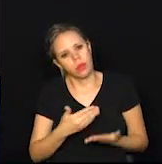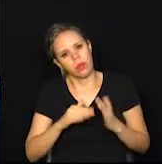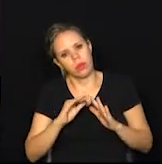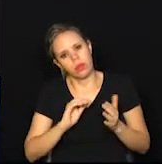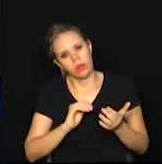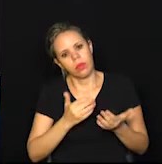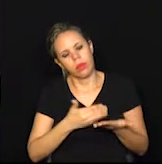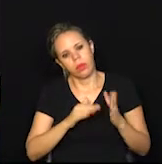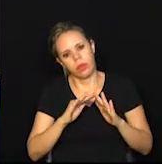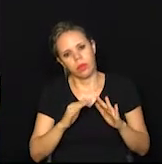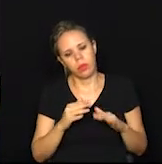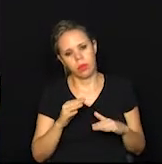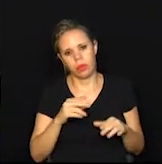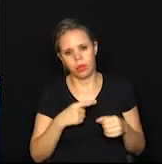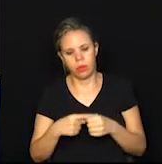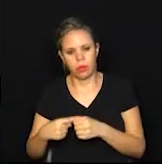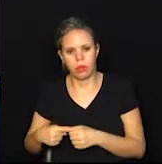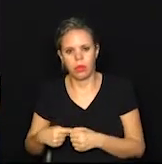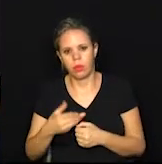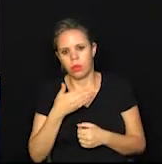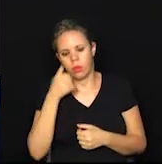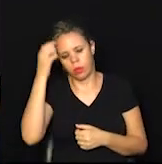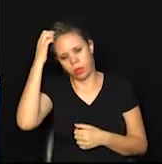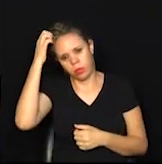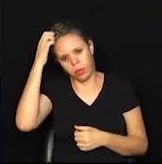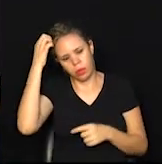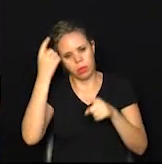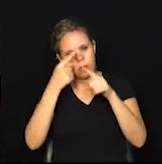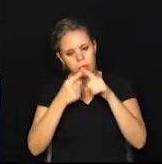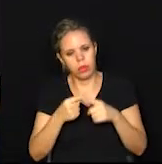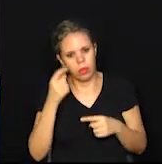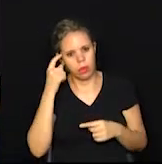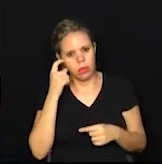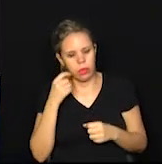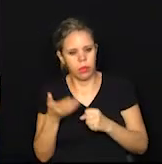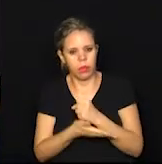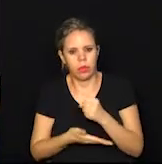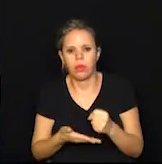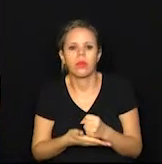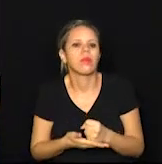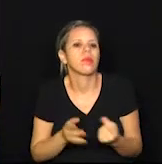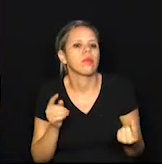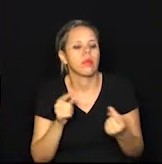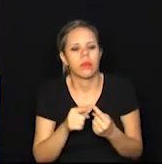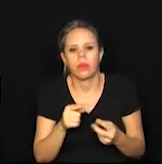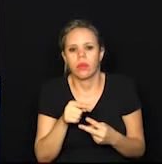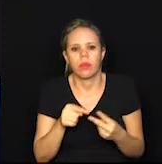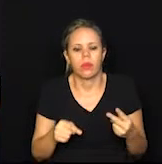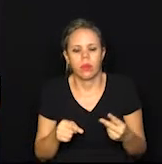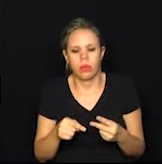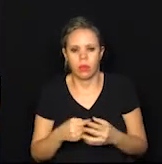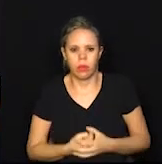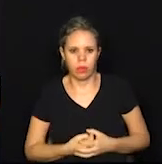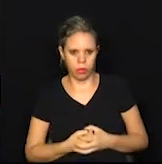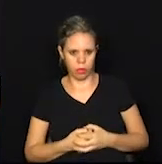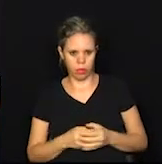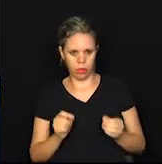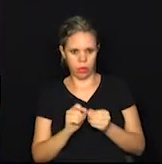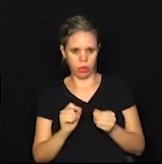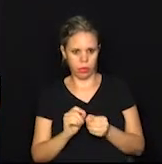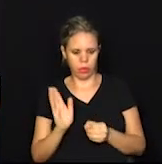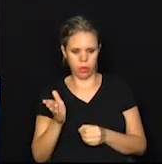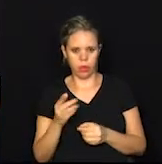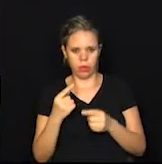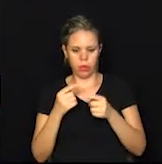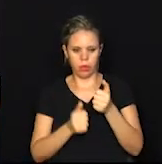Municipais, o aprimoramento do campeonato de futebol amador e futebol de base. Nesse sentido, esses dois aprimoramentos a gente está fazendo já com o